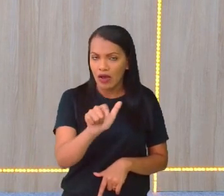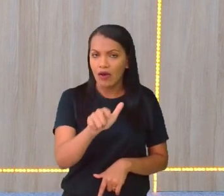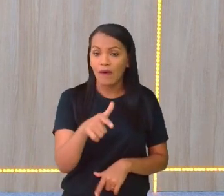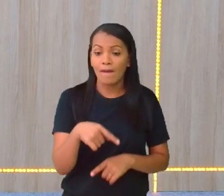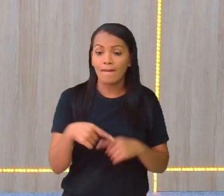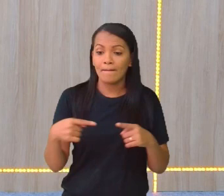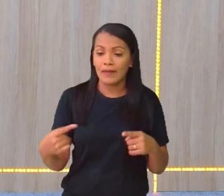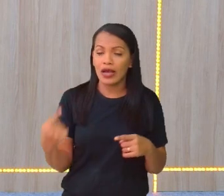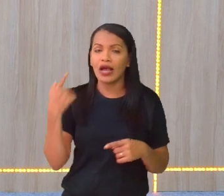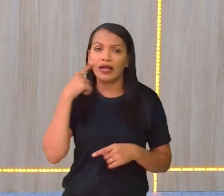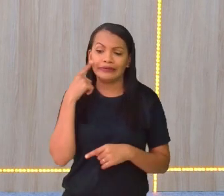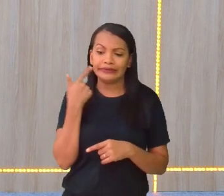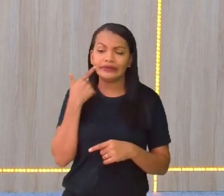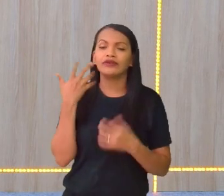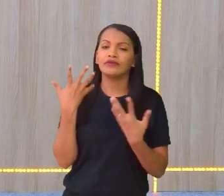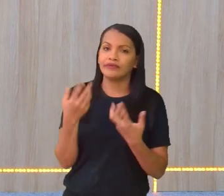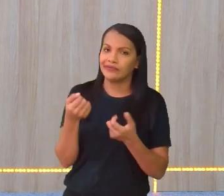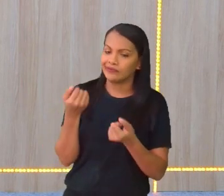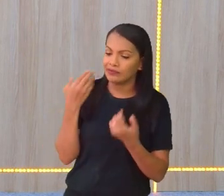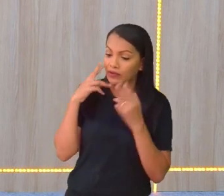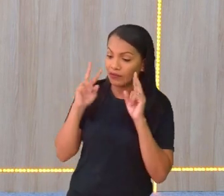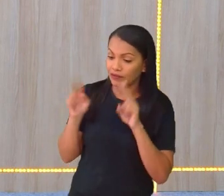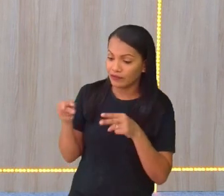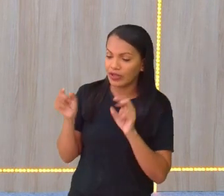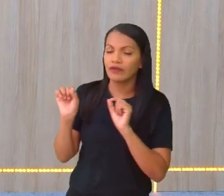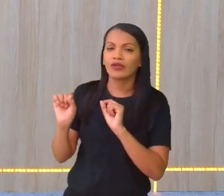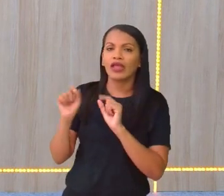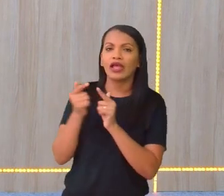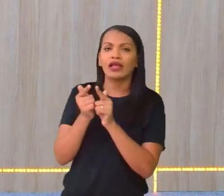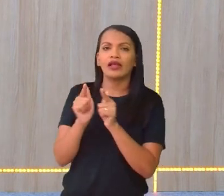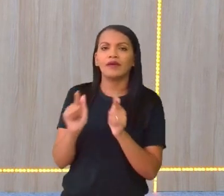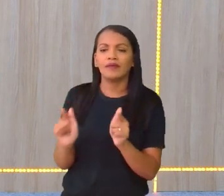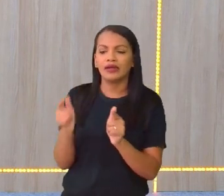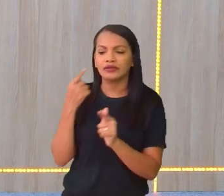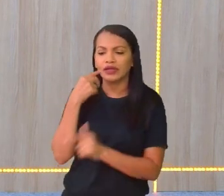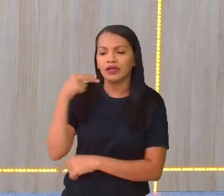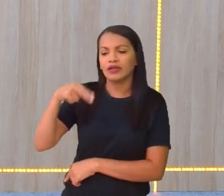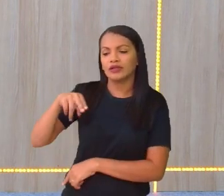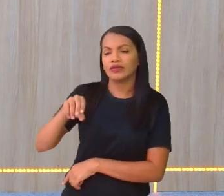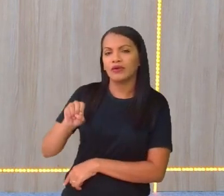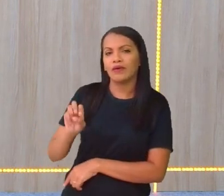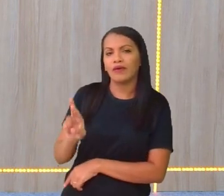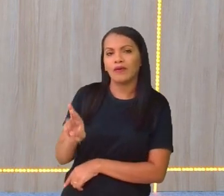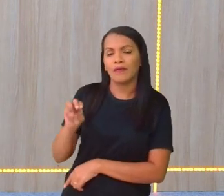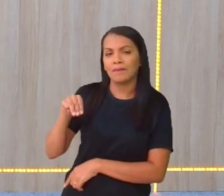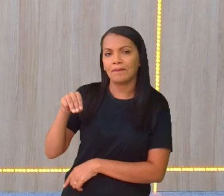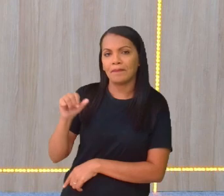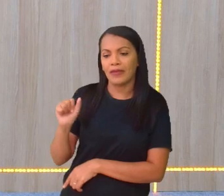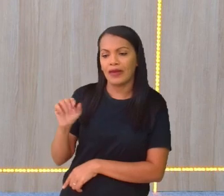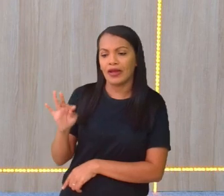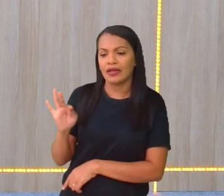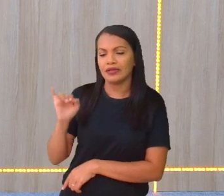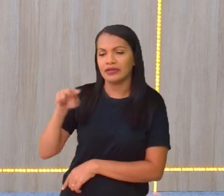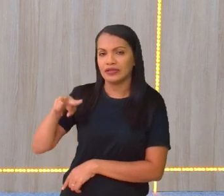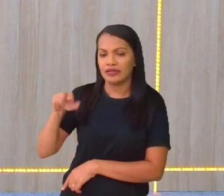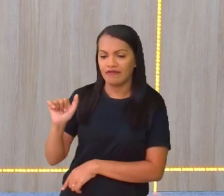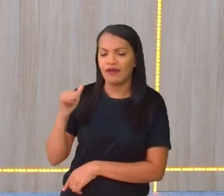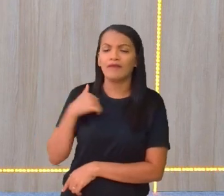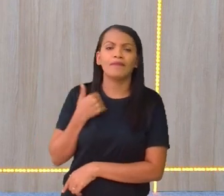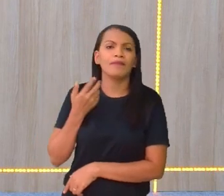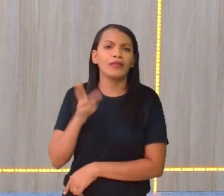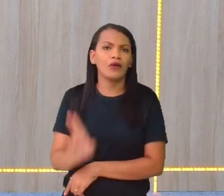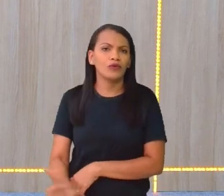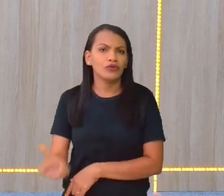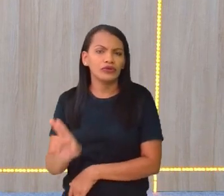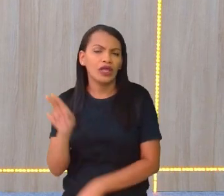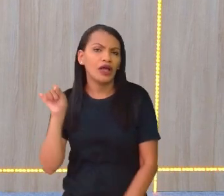gramática normativa, não é? Mas podemos sim usar, não é? Fazer essas